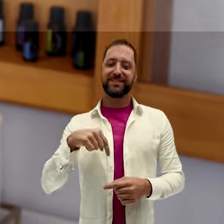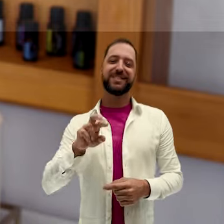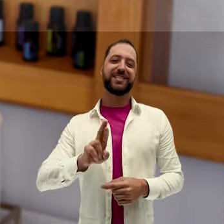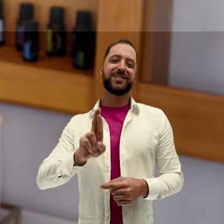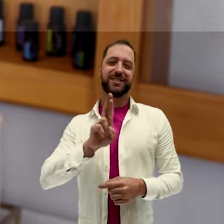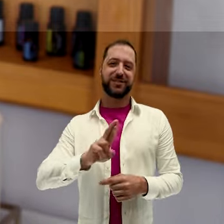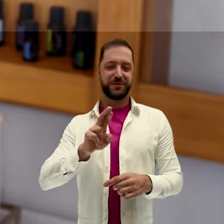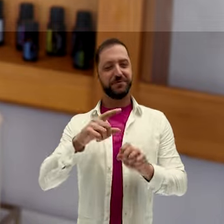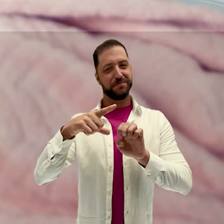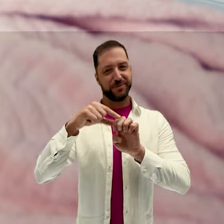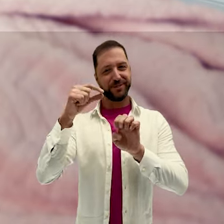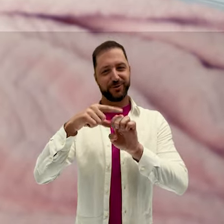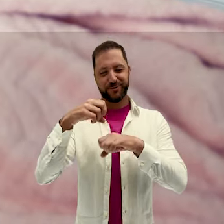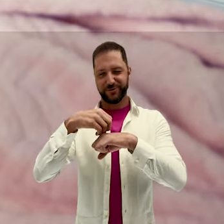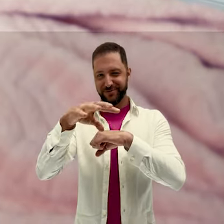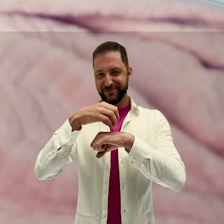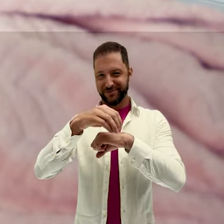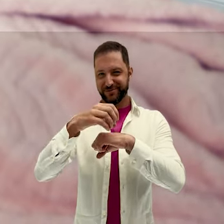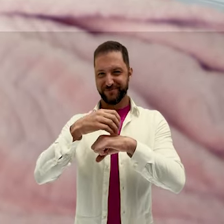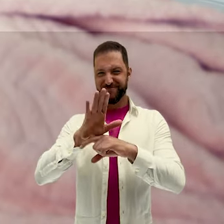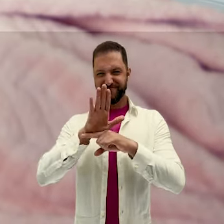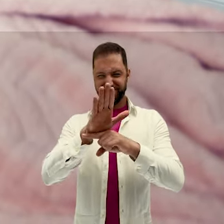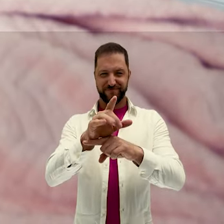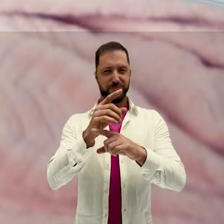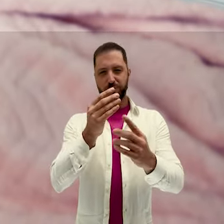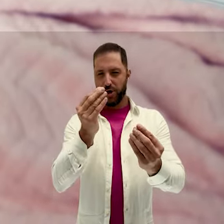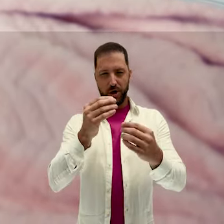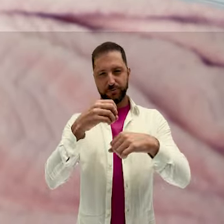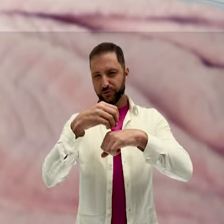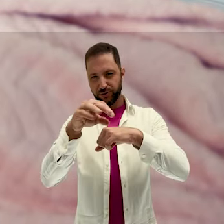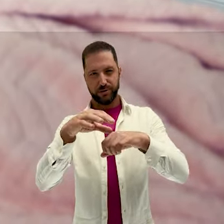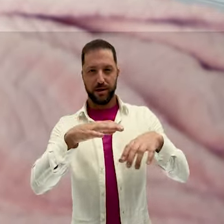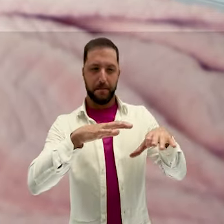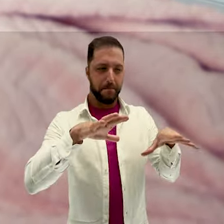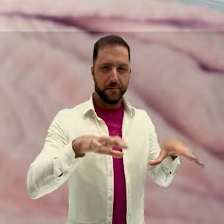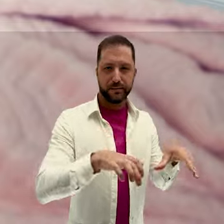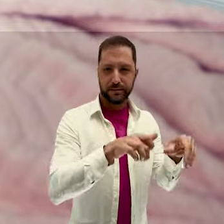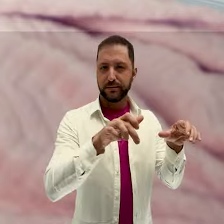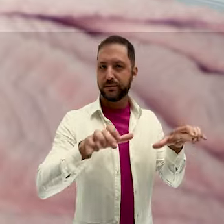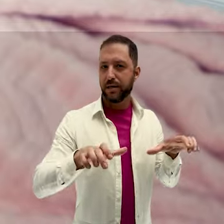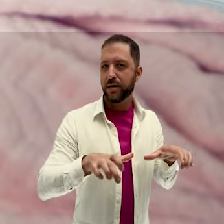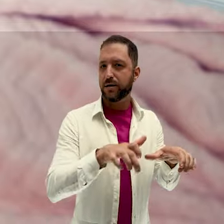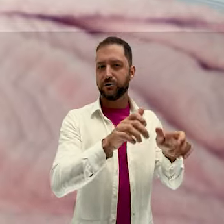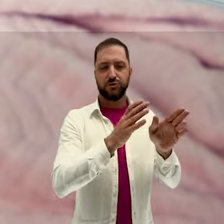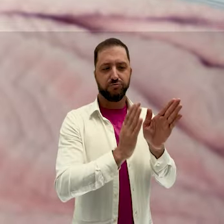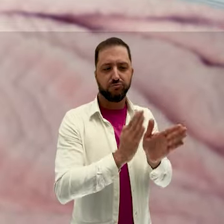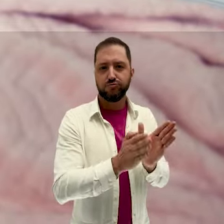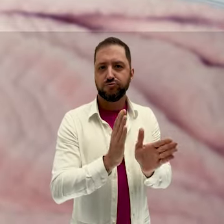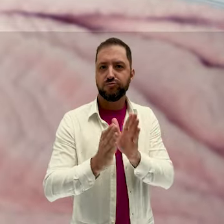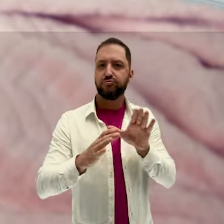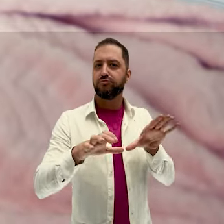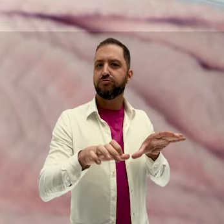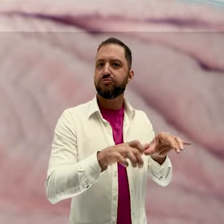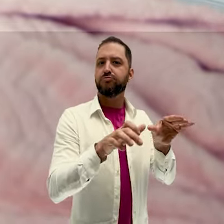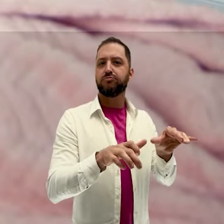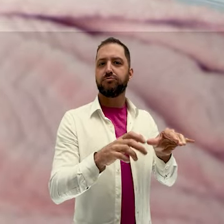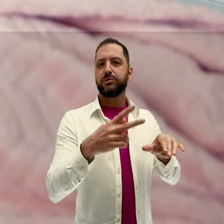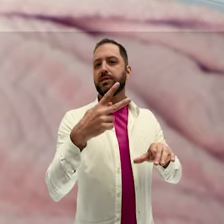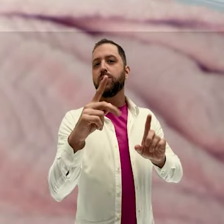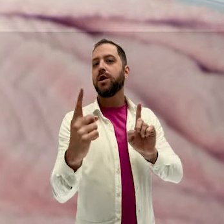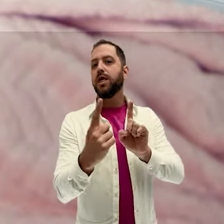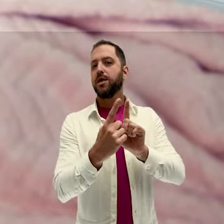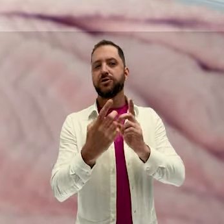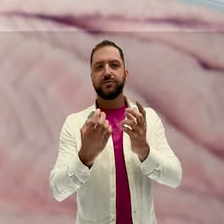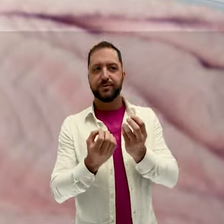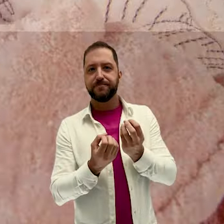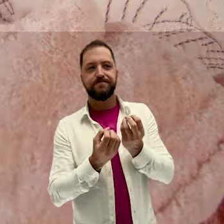de Empreendedorismo e hoje eu venho te dar dicas de massagem, dicas de como você levar o produto até